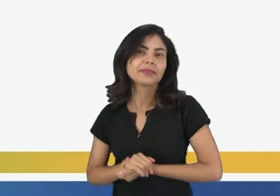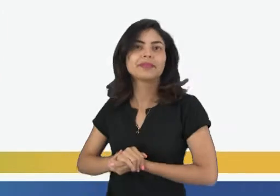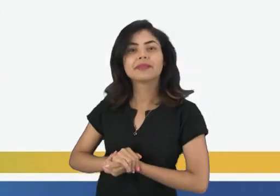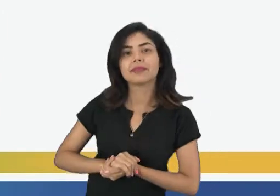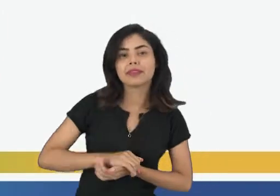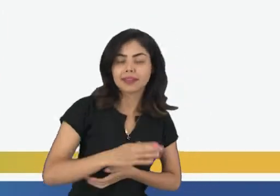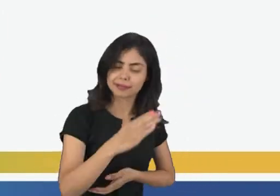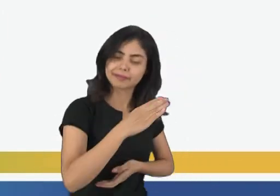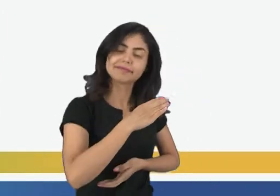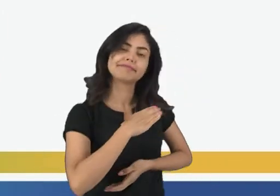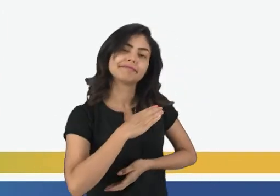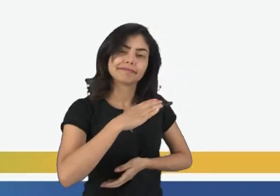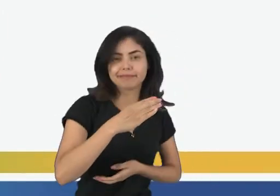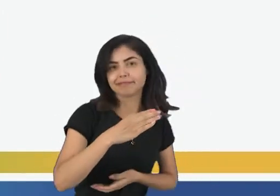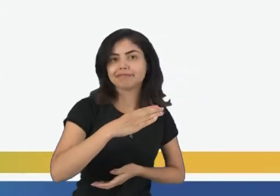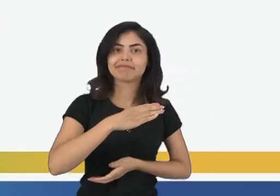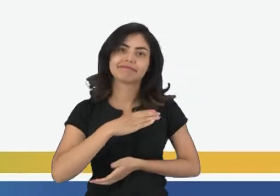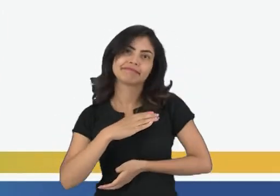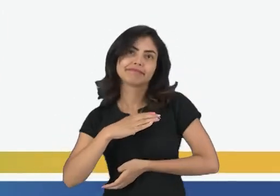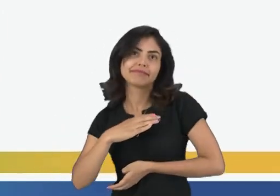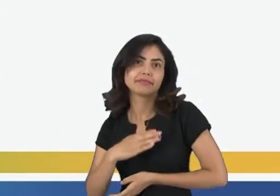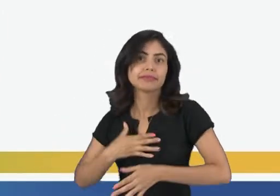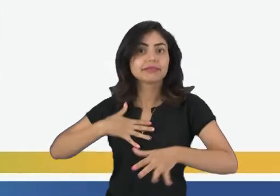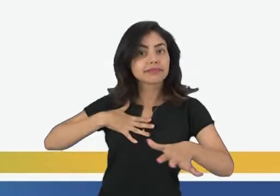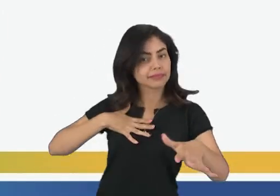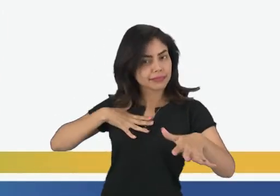nas cidades a se